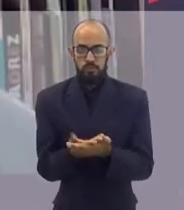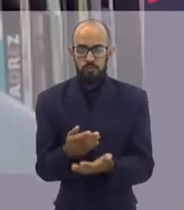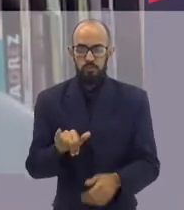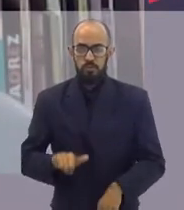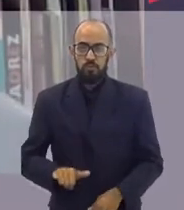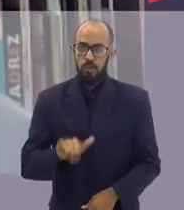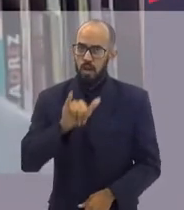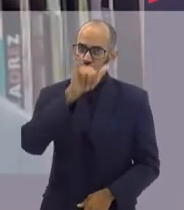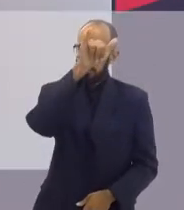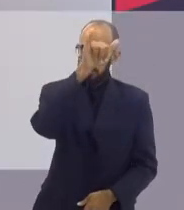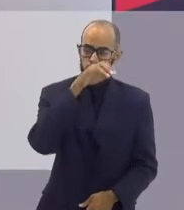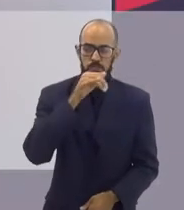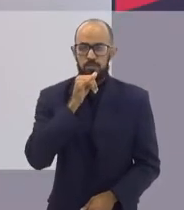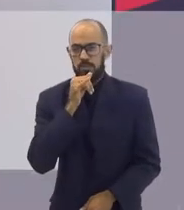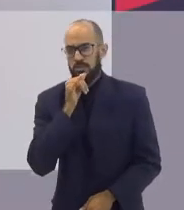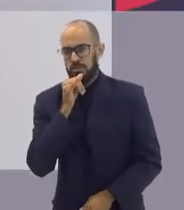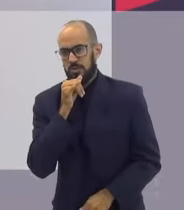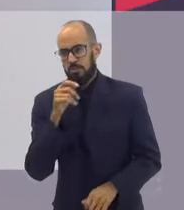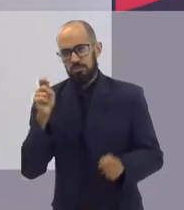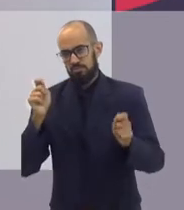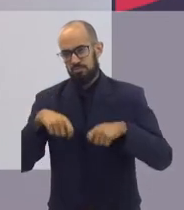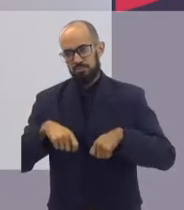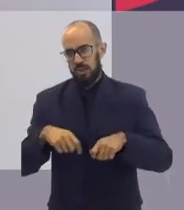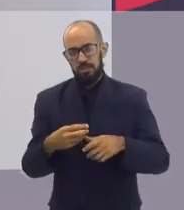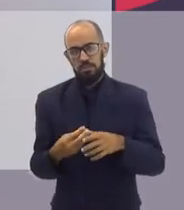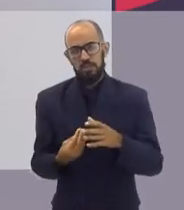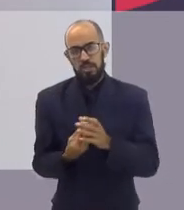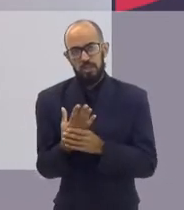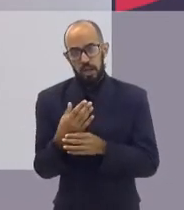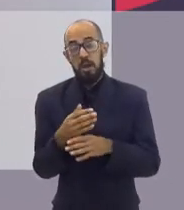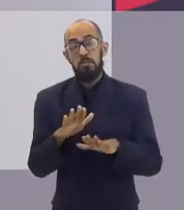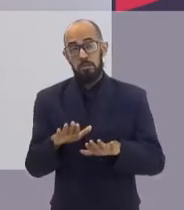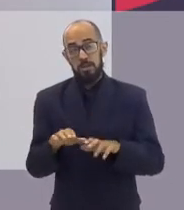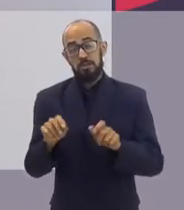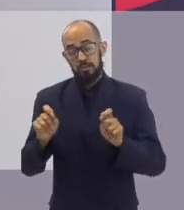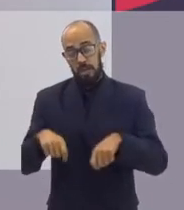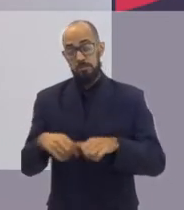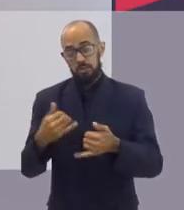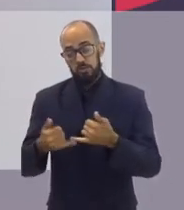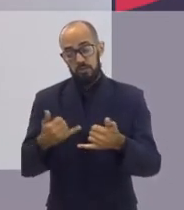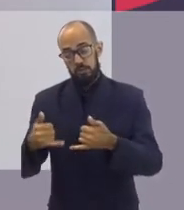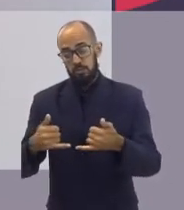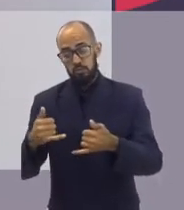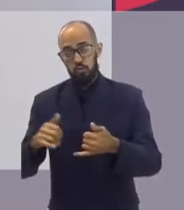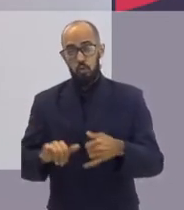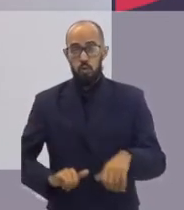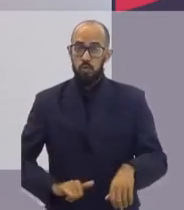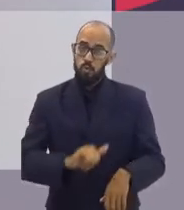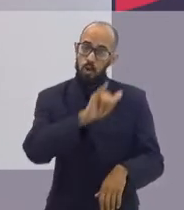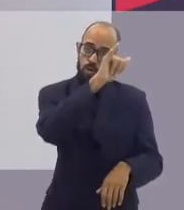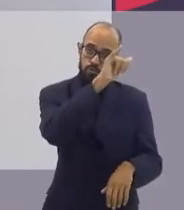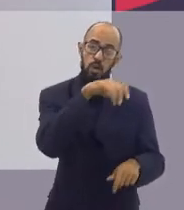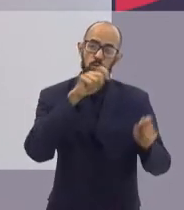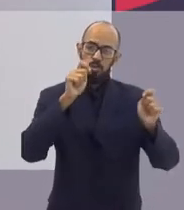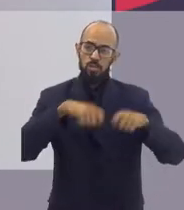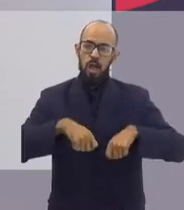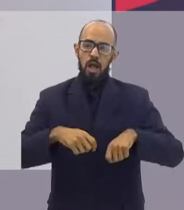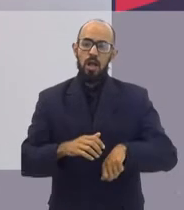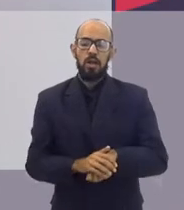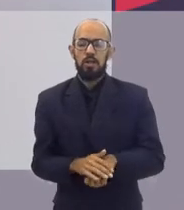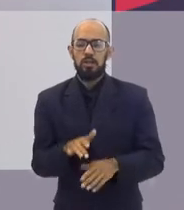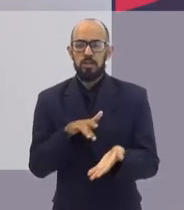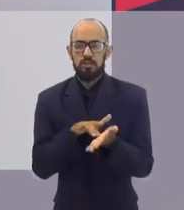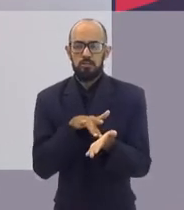sobre aviões, né? Não posso ter um avião no laboratório, mas eu posso ter um jogo que faça a coisa que um avião faz, né? Então